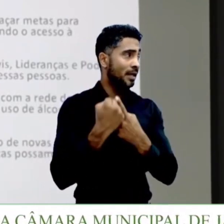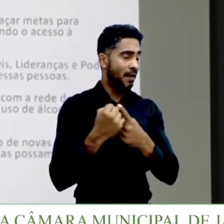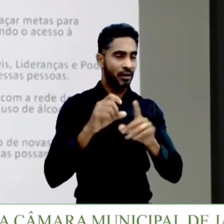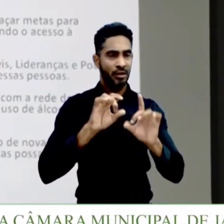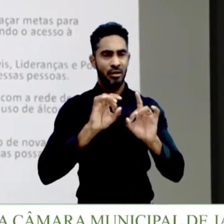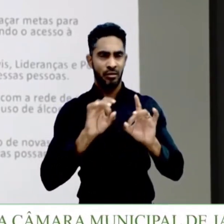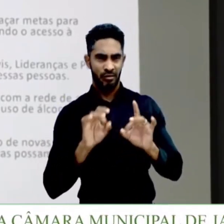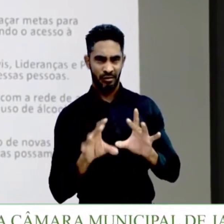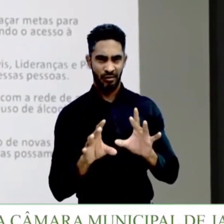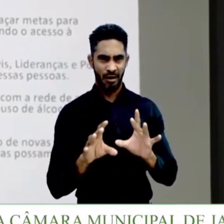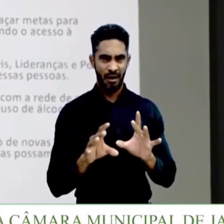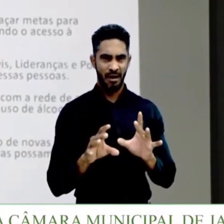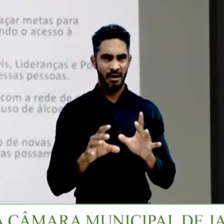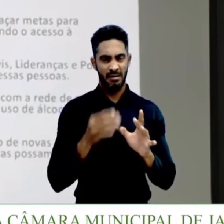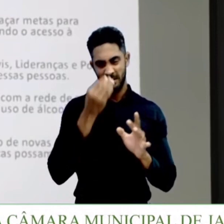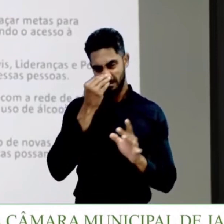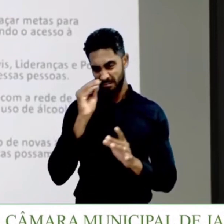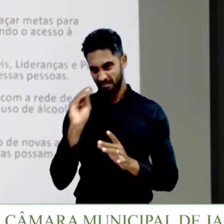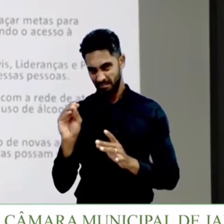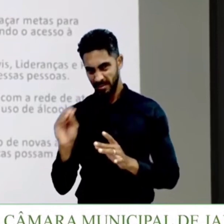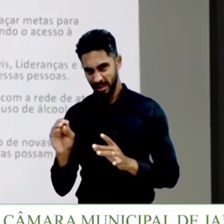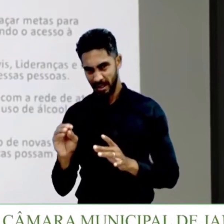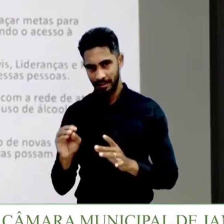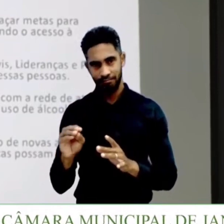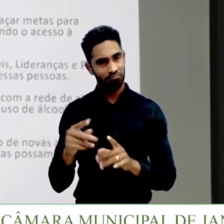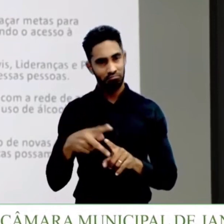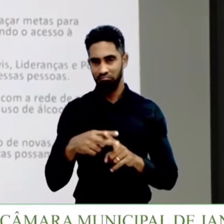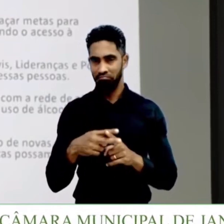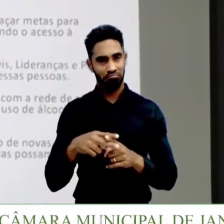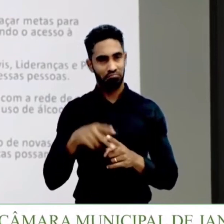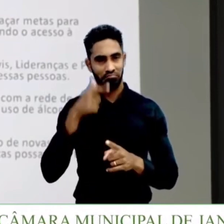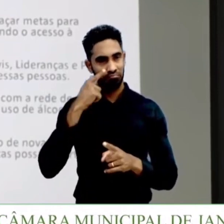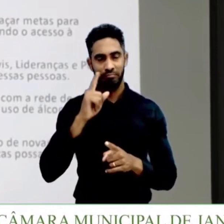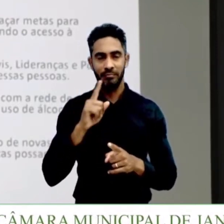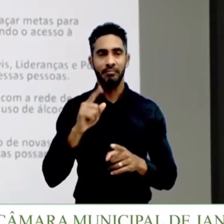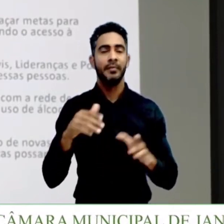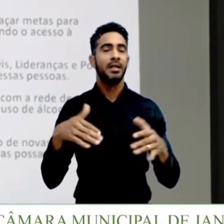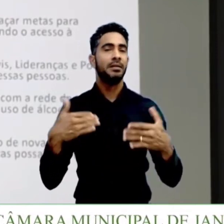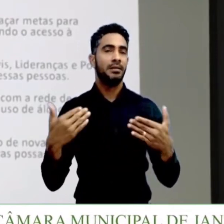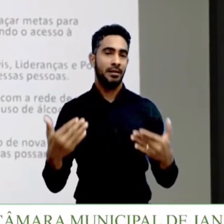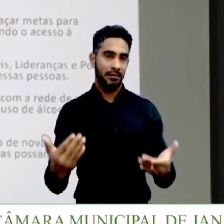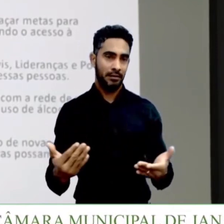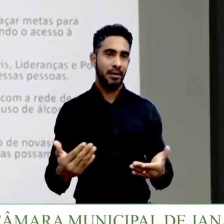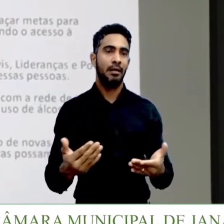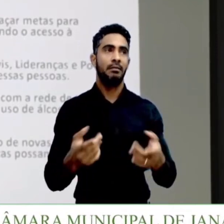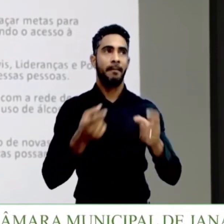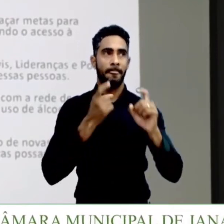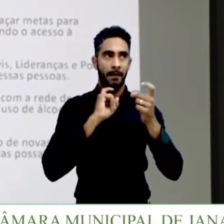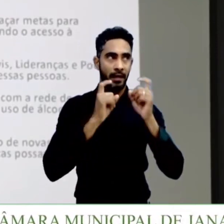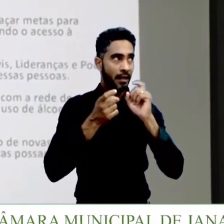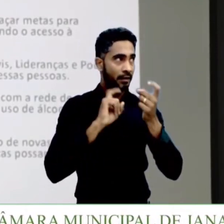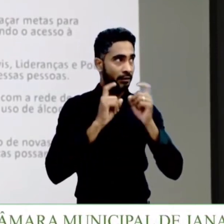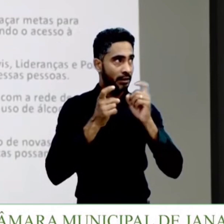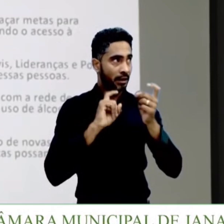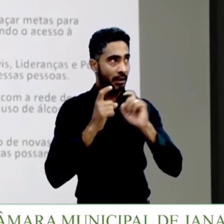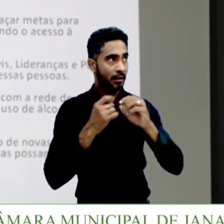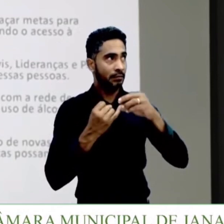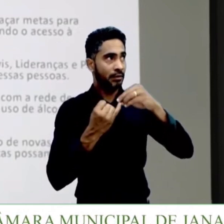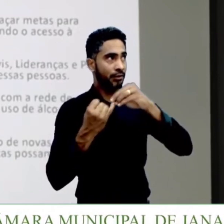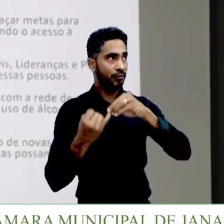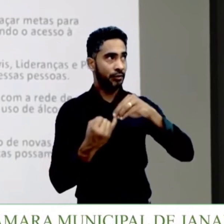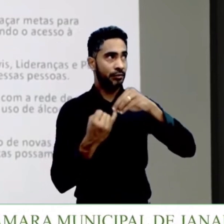passar a bola para o outro, nunca vai ser resolvido. Então, o que, nós decidimos? Reunião com entidades que